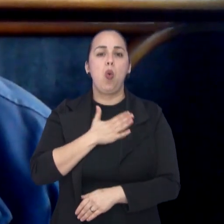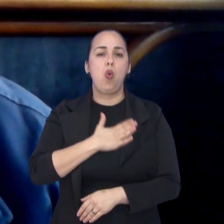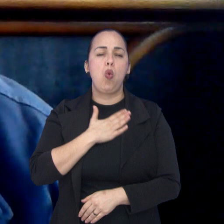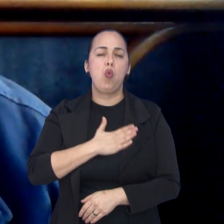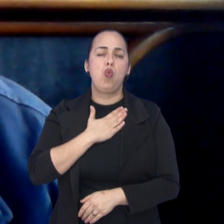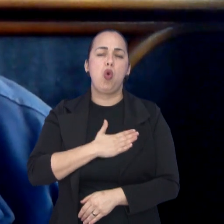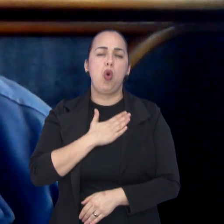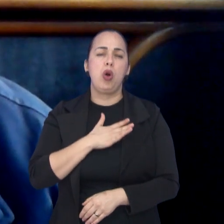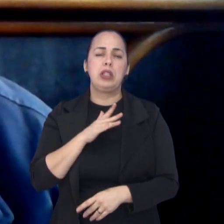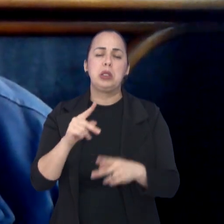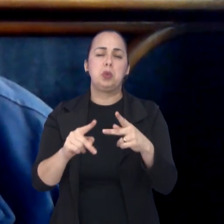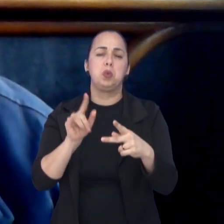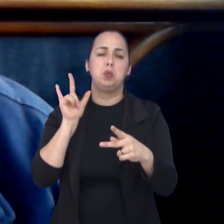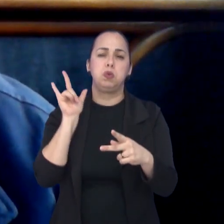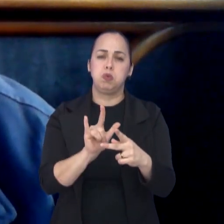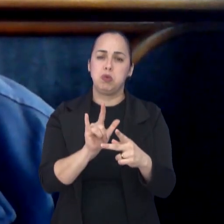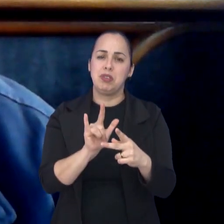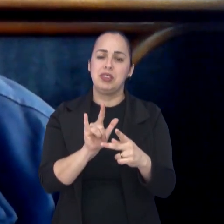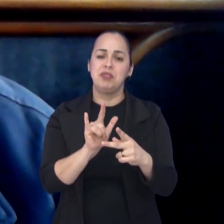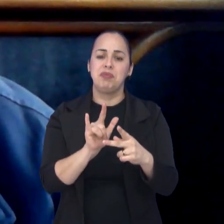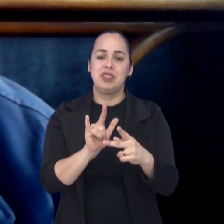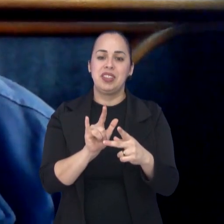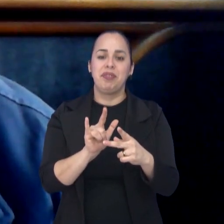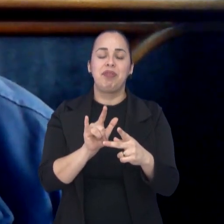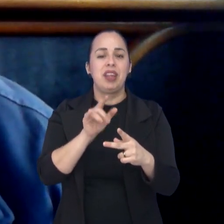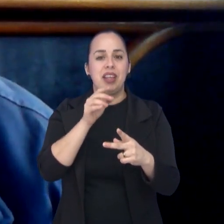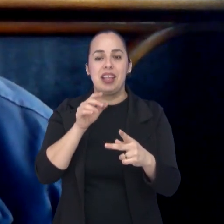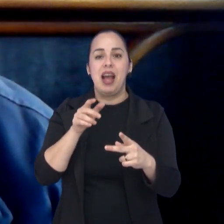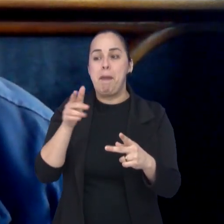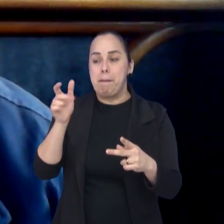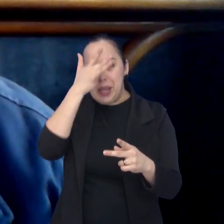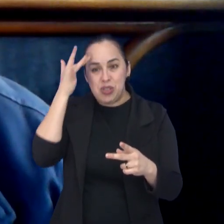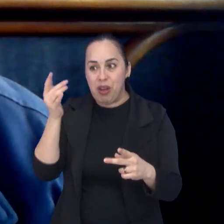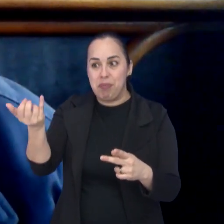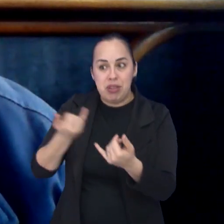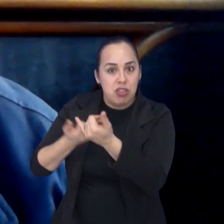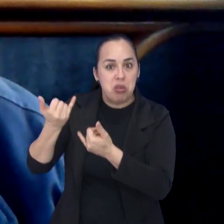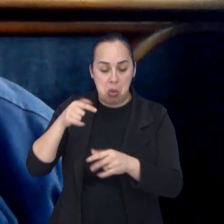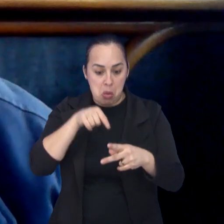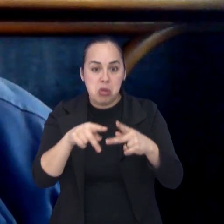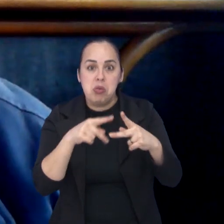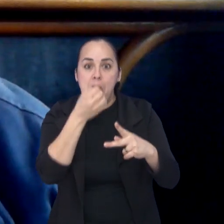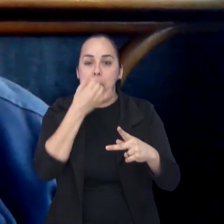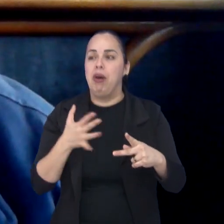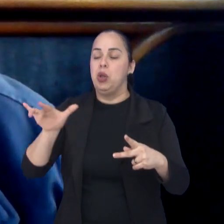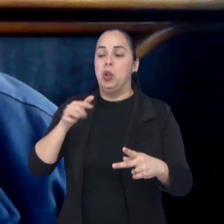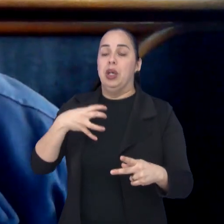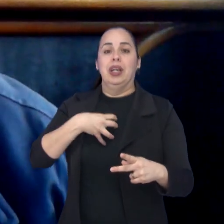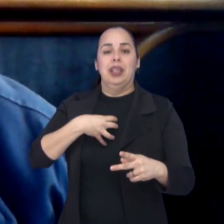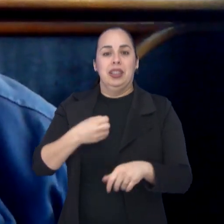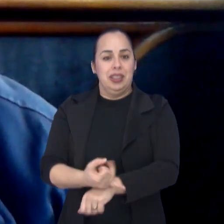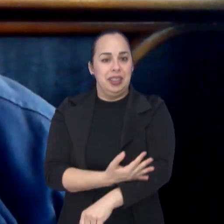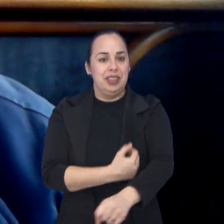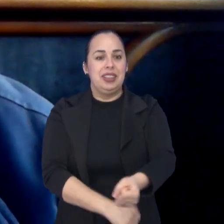vaidoso. Falar de São José para mim, falar um pouquinho bom, eu já começo a me emocionar. Então é um problema. Vai